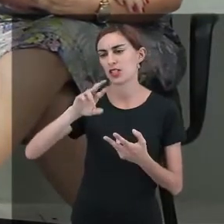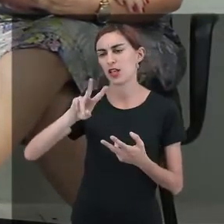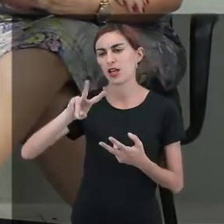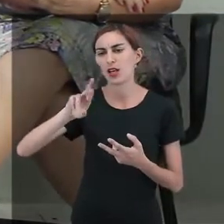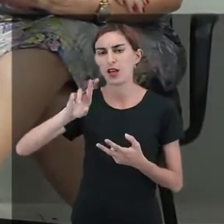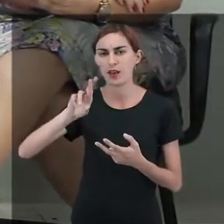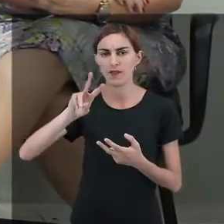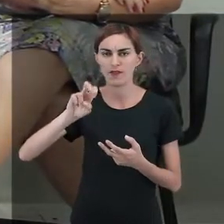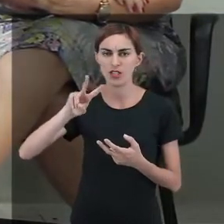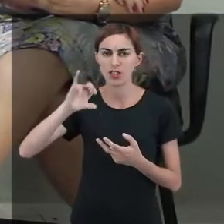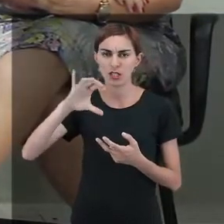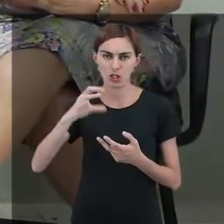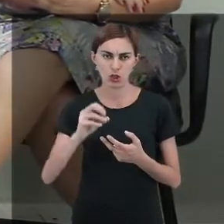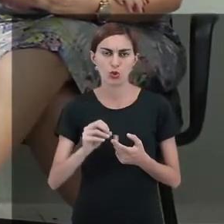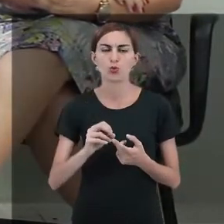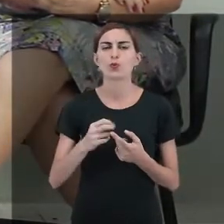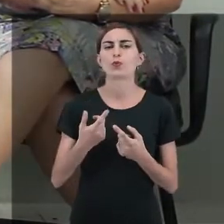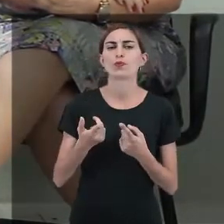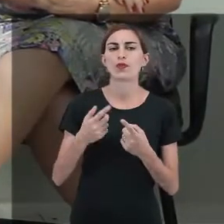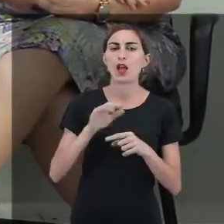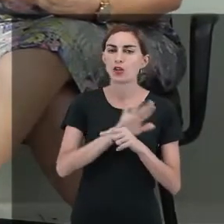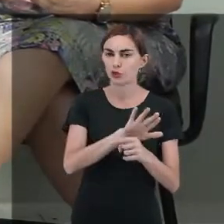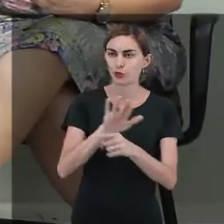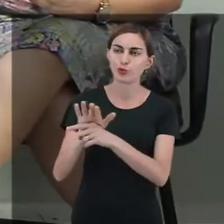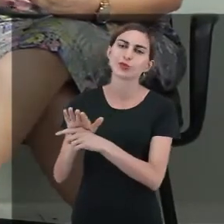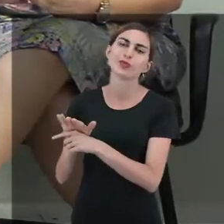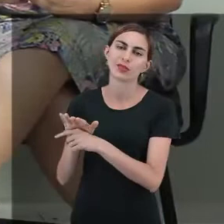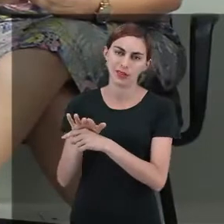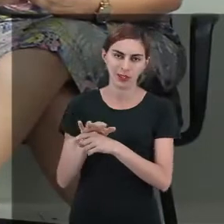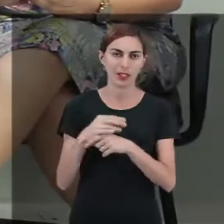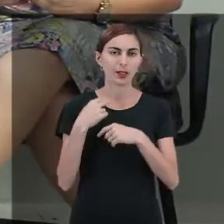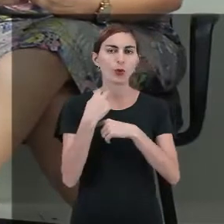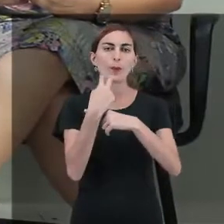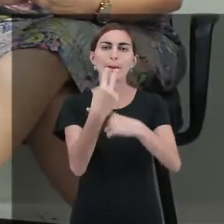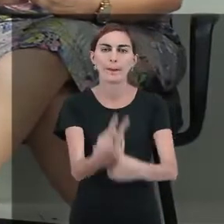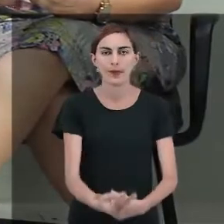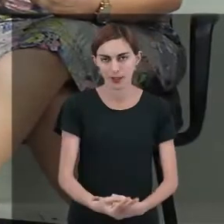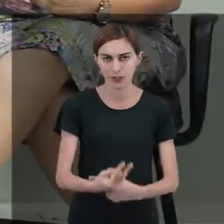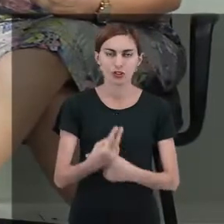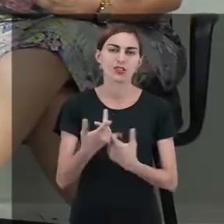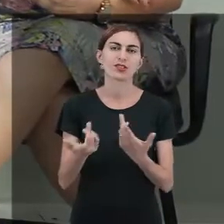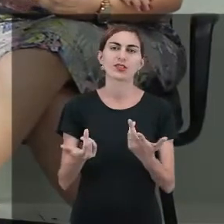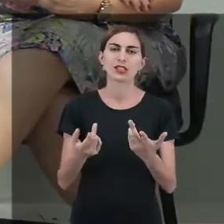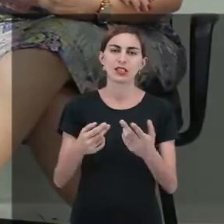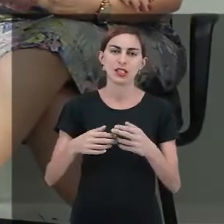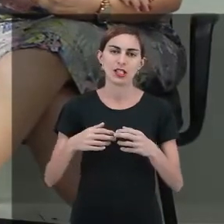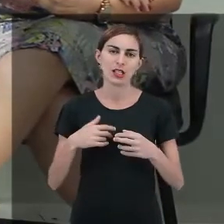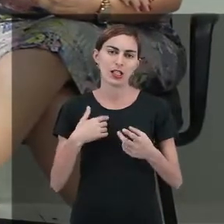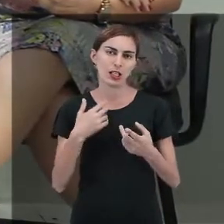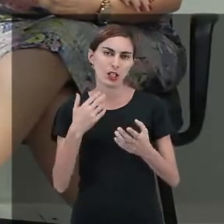como ato de desempenho de quem presta o atendimento. O serviço, ele é inseparável,